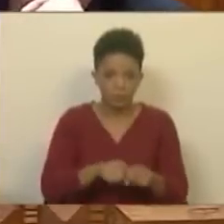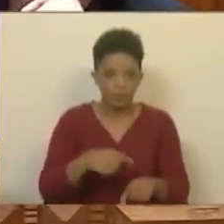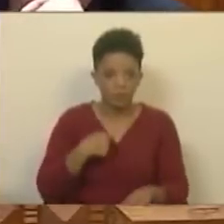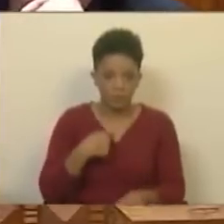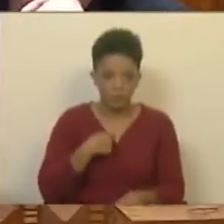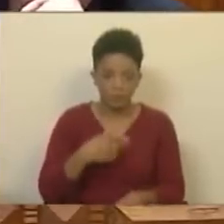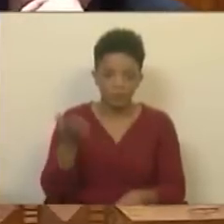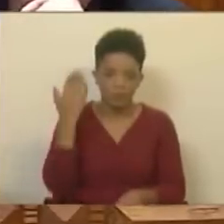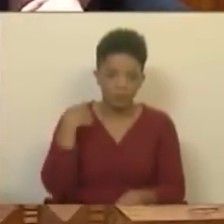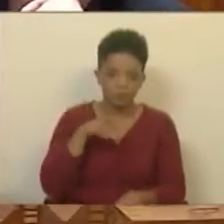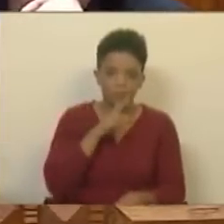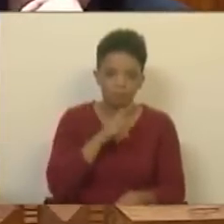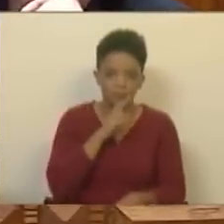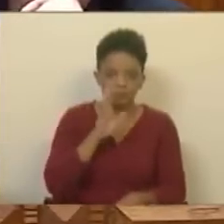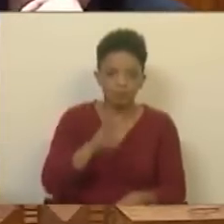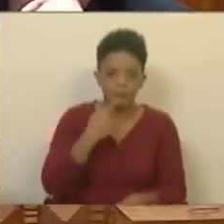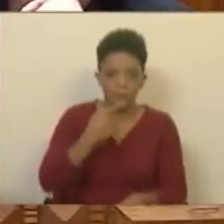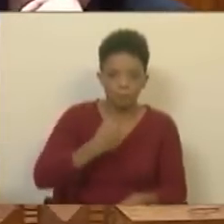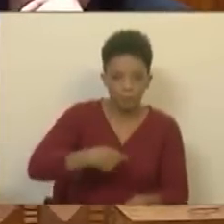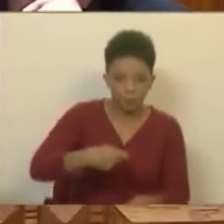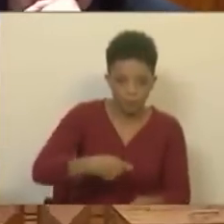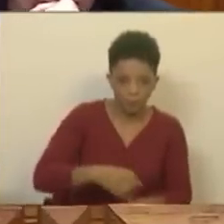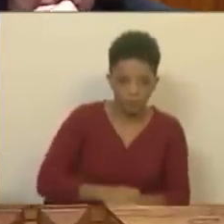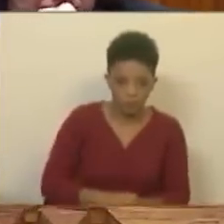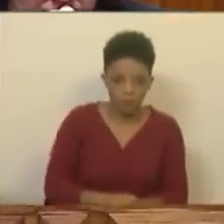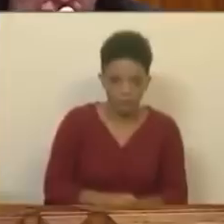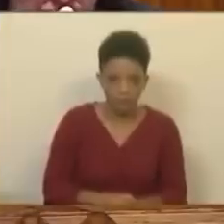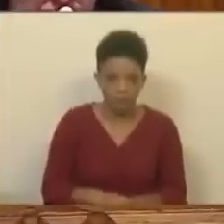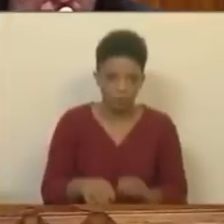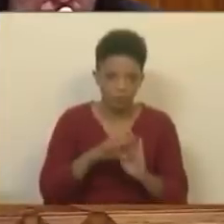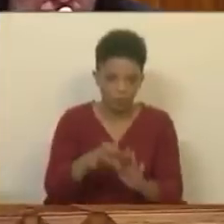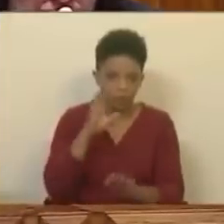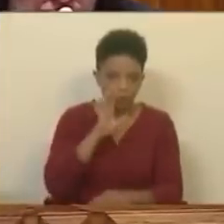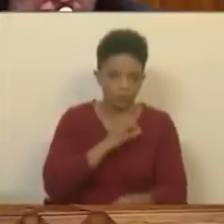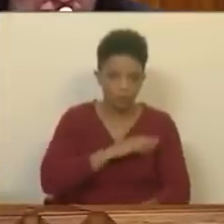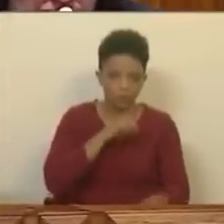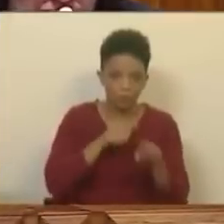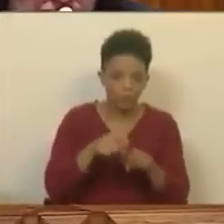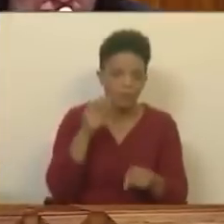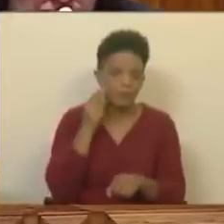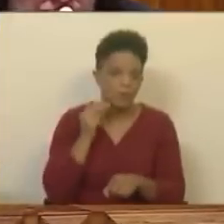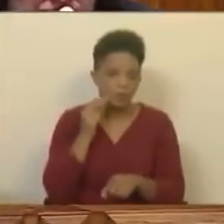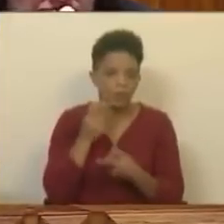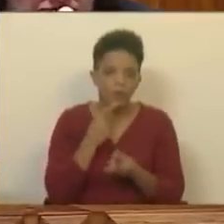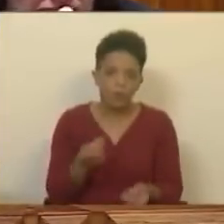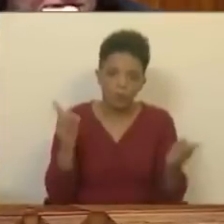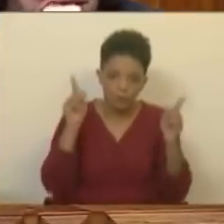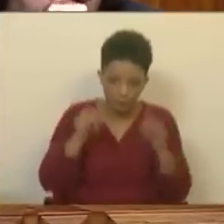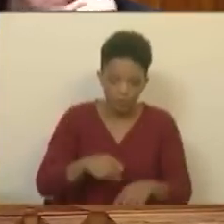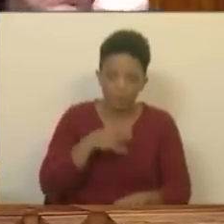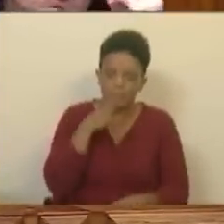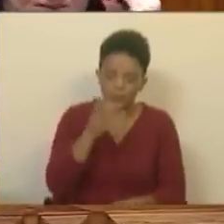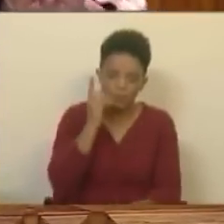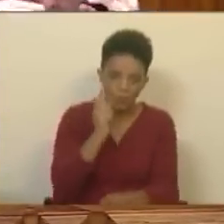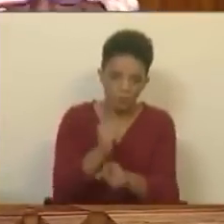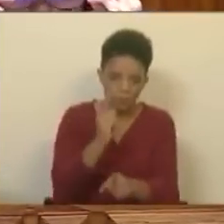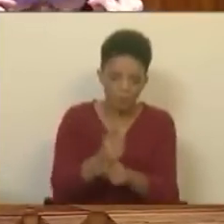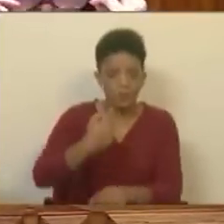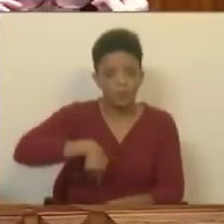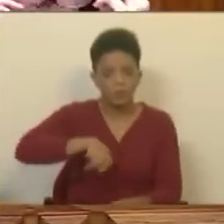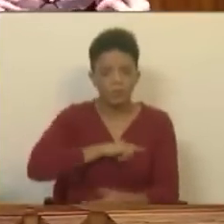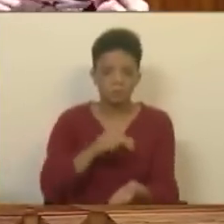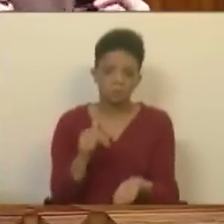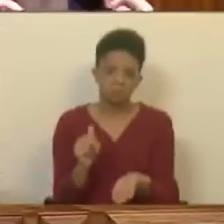eu já tive oportunidade de responder estes mesmos questões eh aos chegue ao Senhor Deputado André Ventura e vou voltar a repetir nós